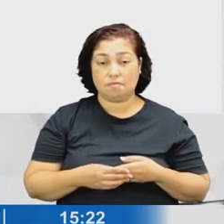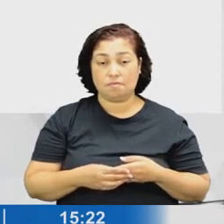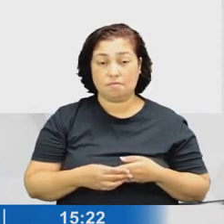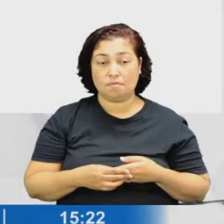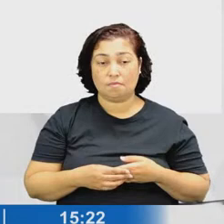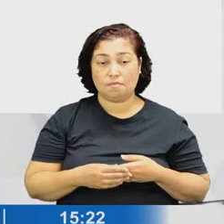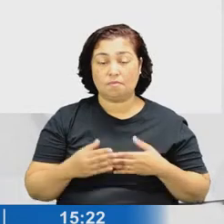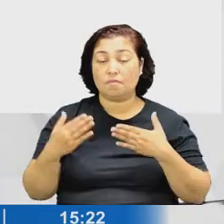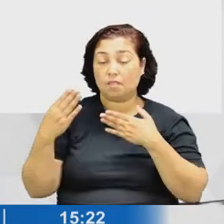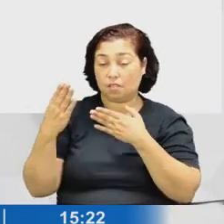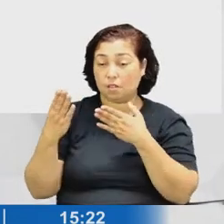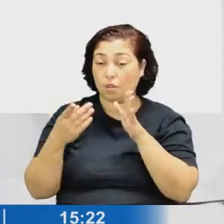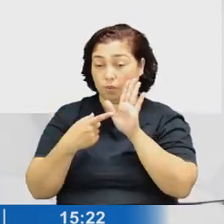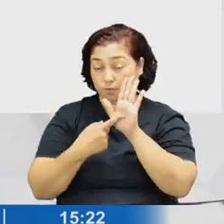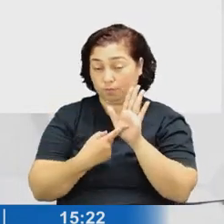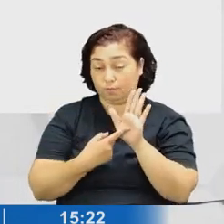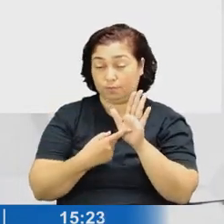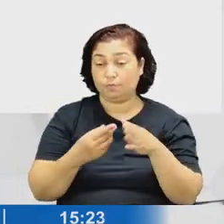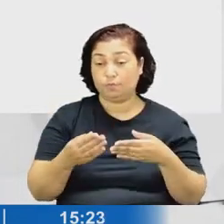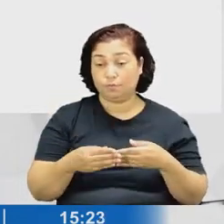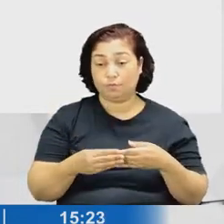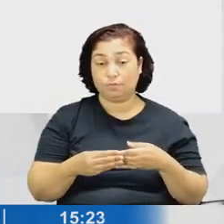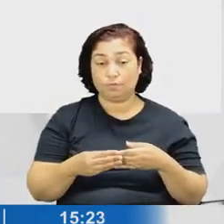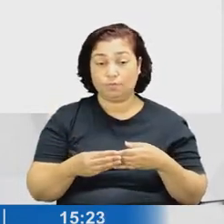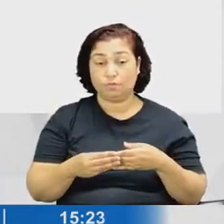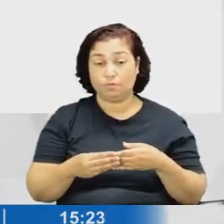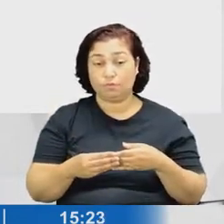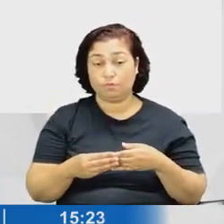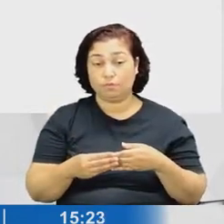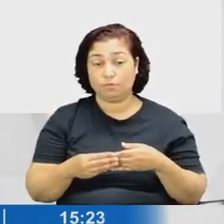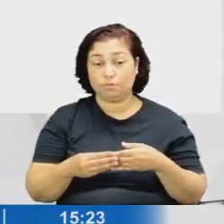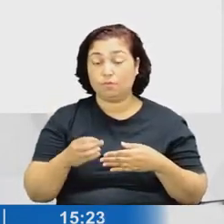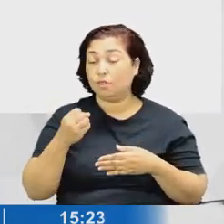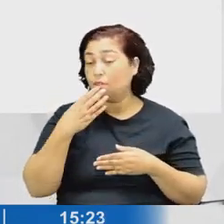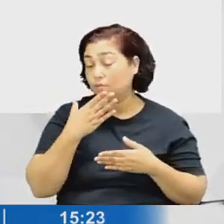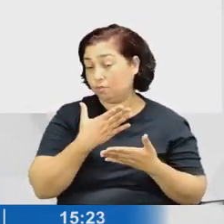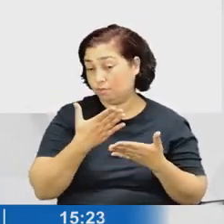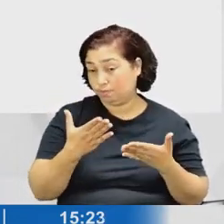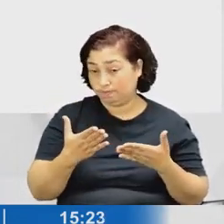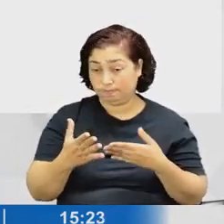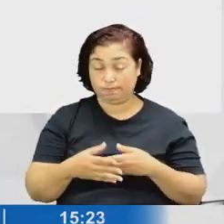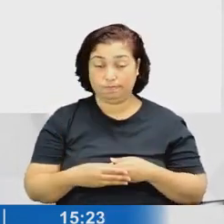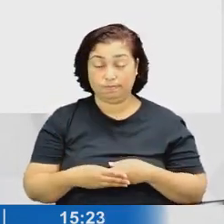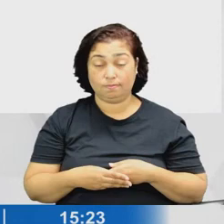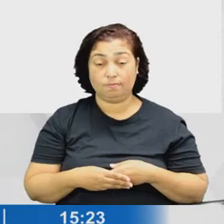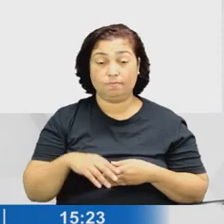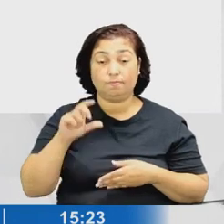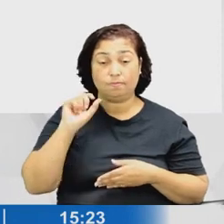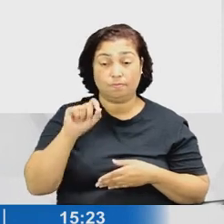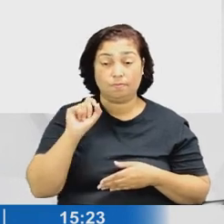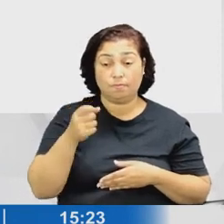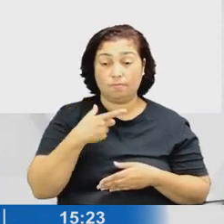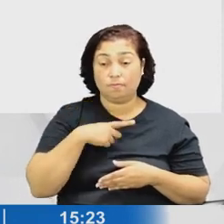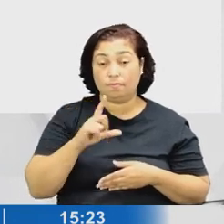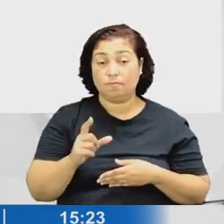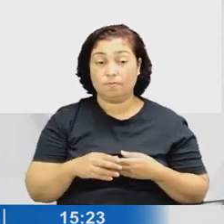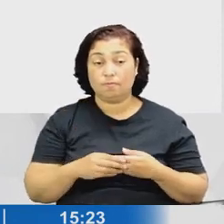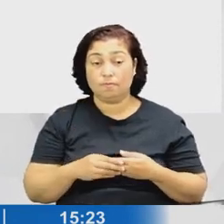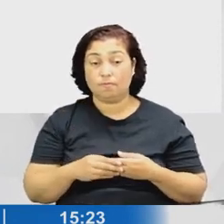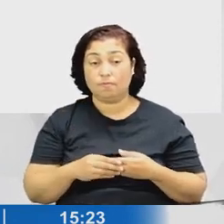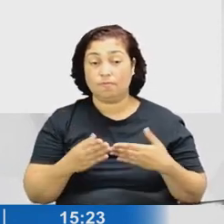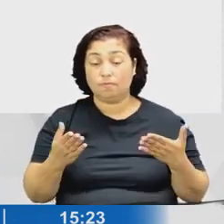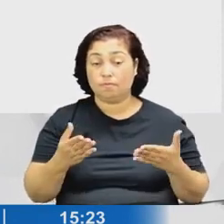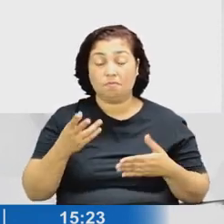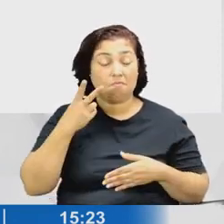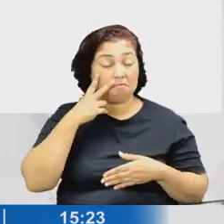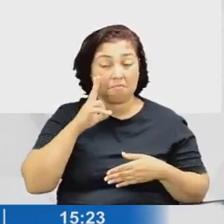isso assim mas Os cara tão me enchendo o saco graças a Deus é sinal que você tá sendo relevante de alguma forma quem não tem adversário nenhum ninguém xingando é porque não tá